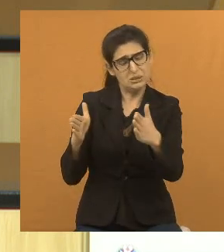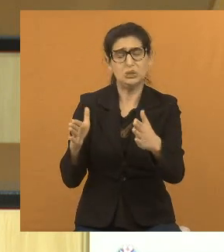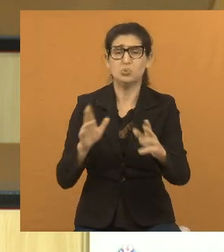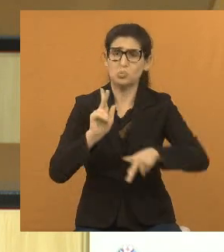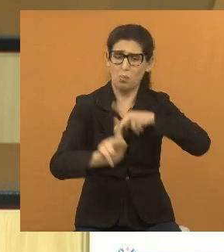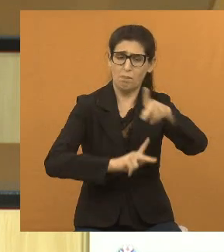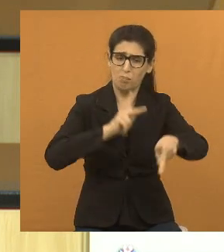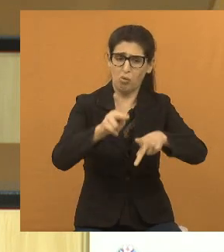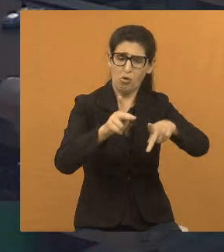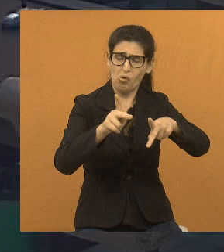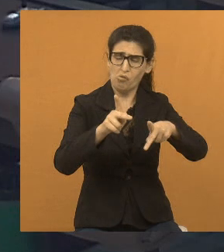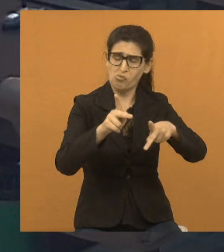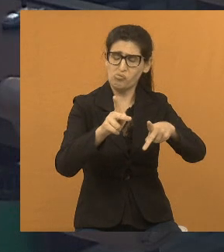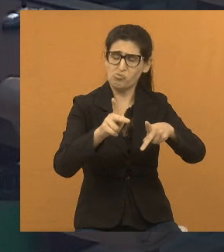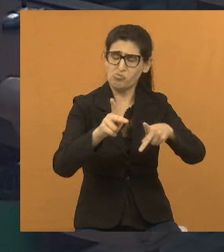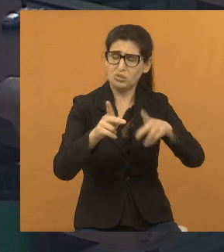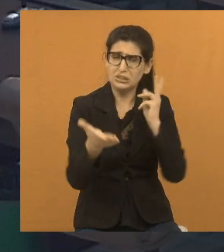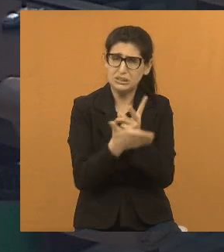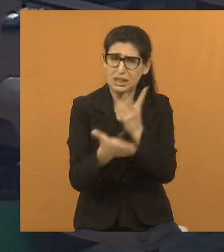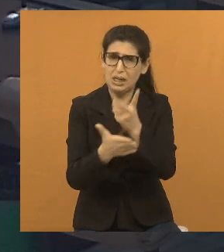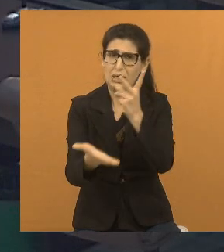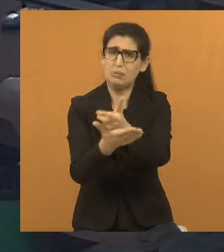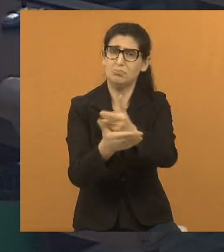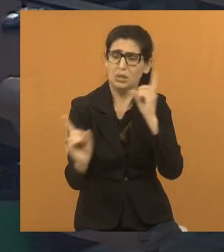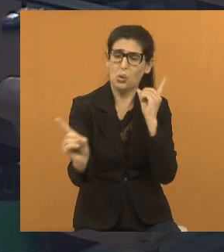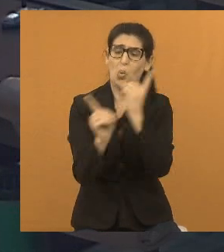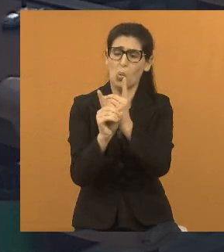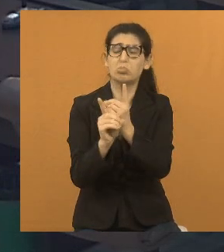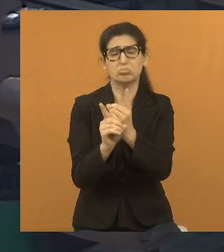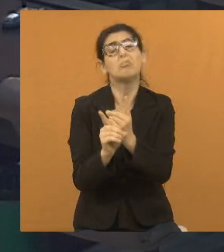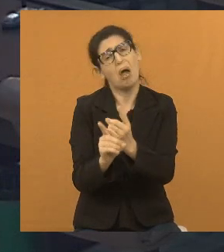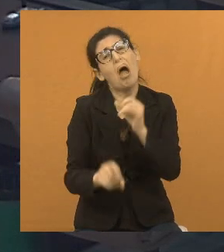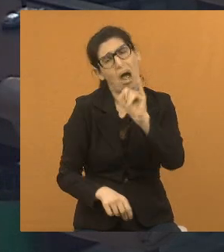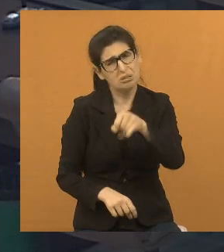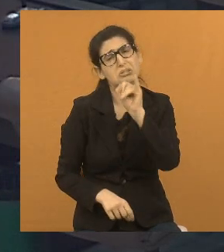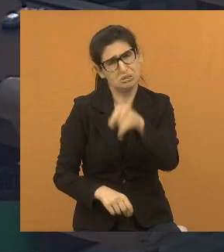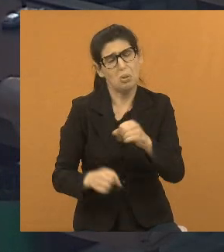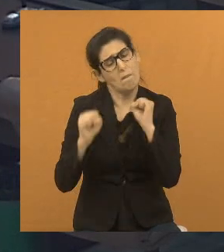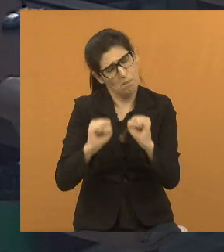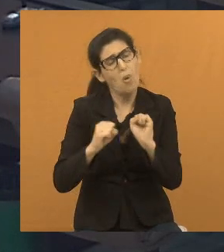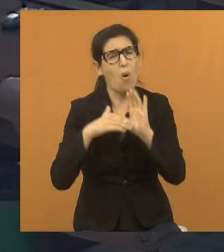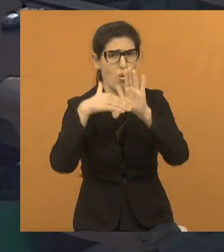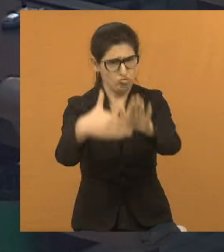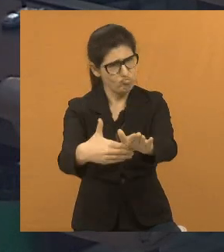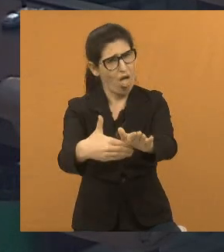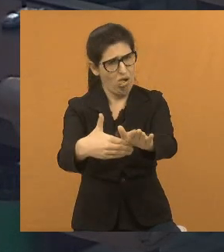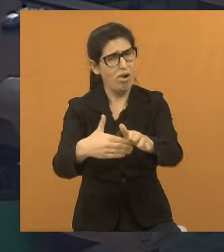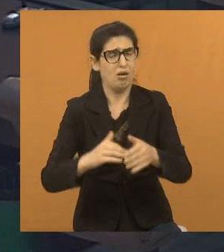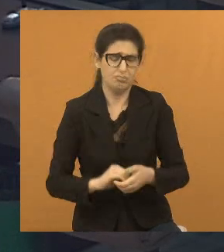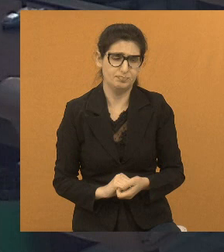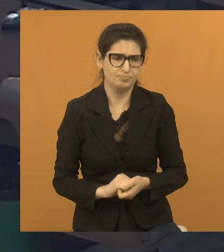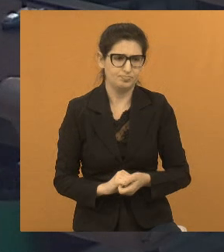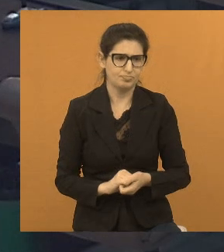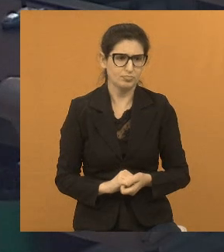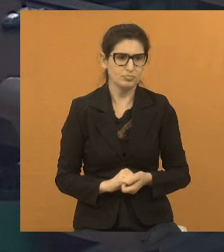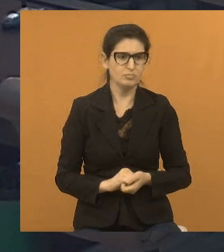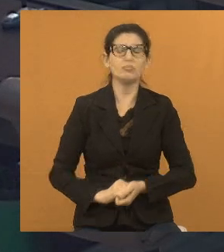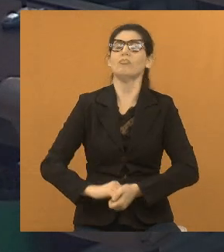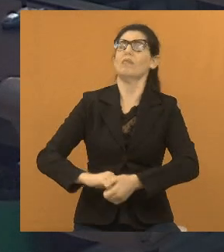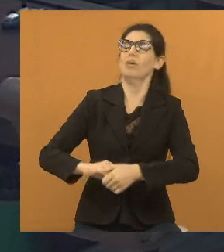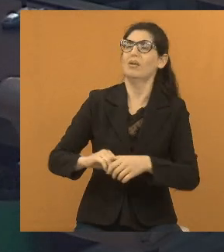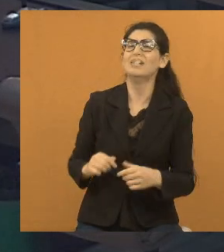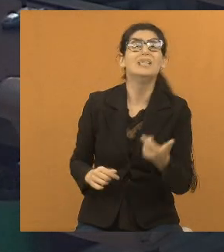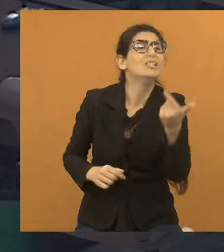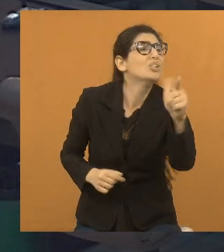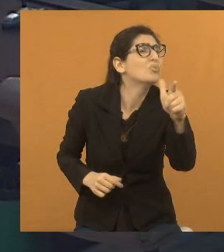reúne. Tá? Boa noite. Então, a questão em si, eu coloquei, foi EMEI, EMF, UBS,